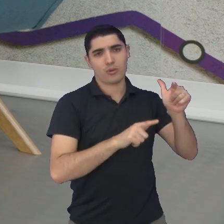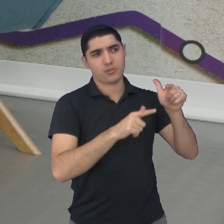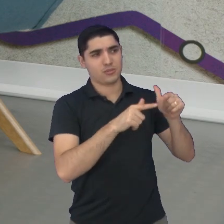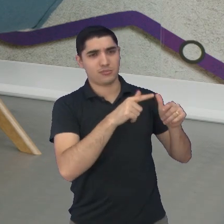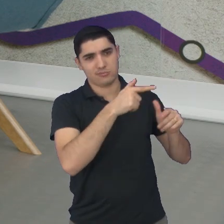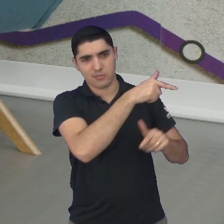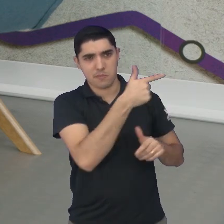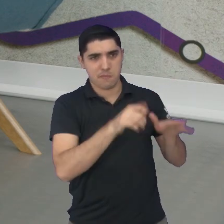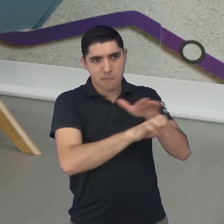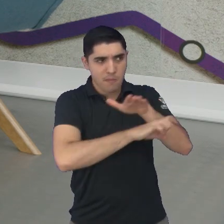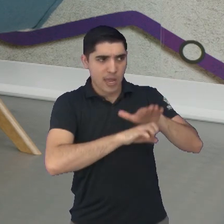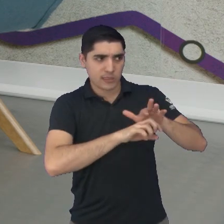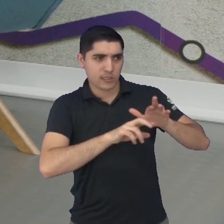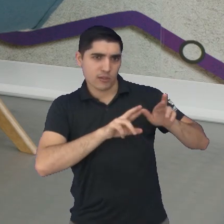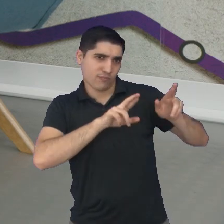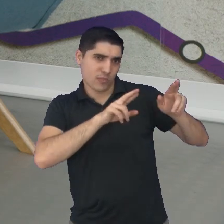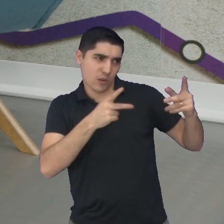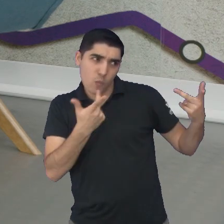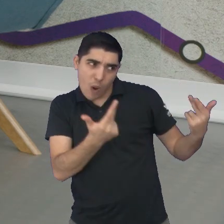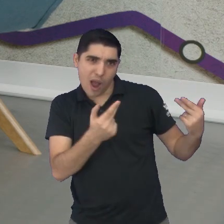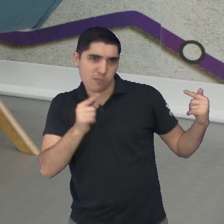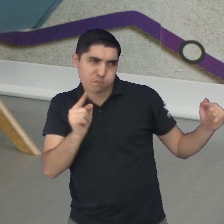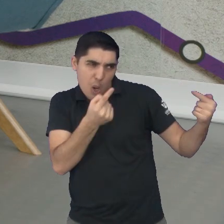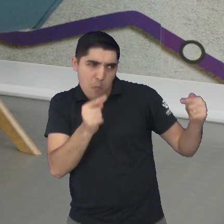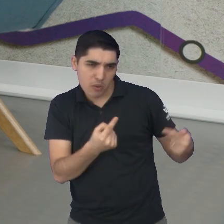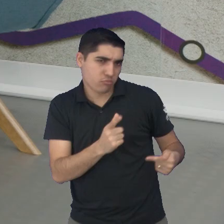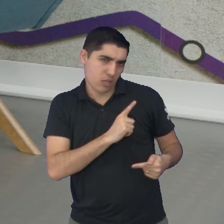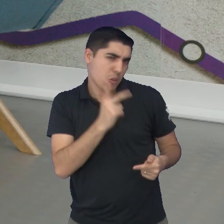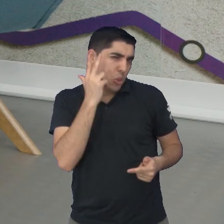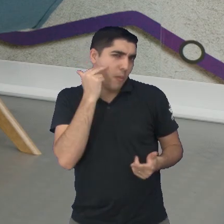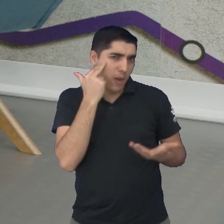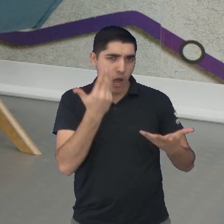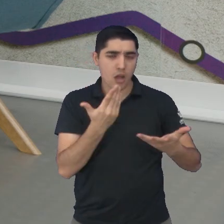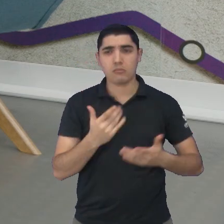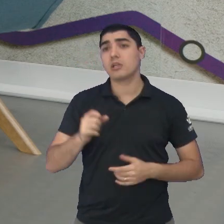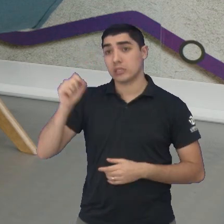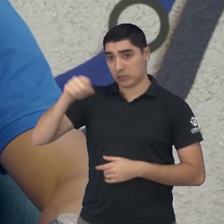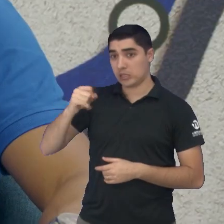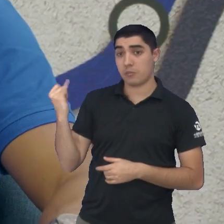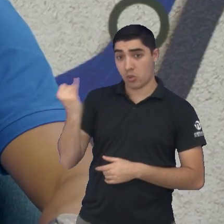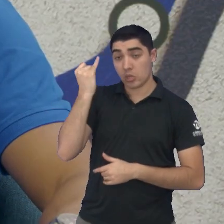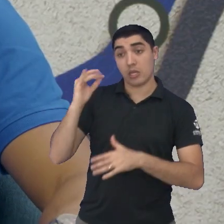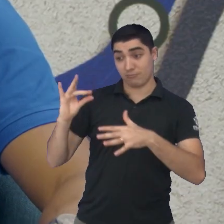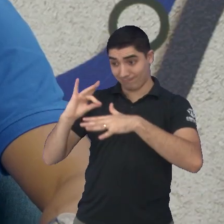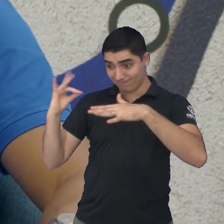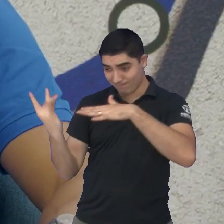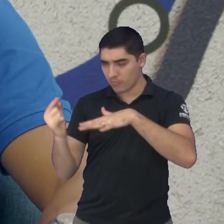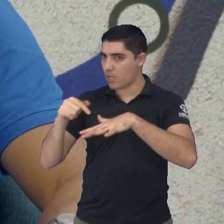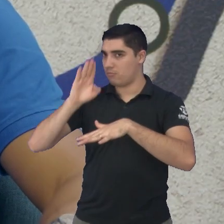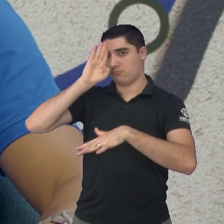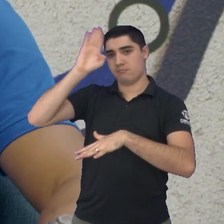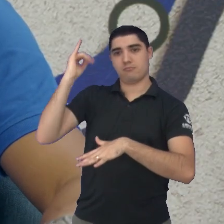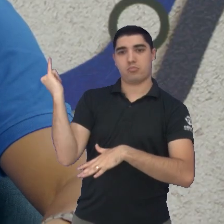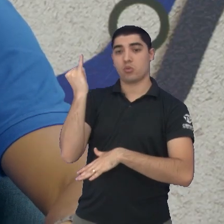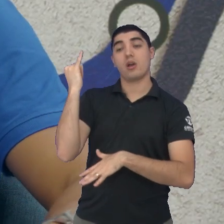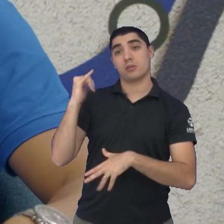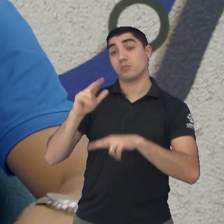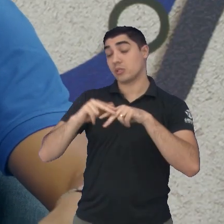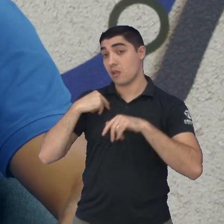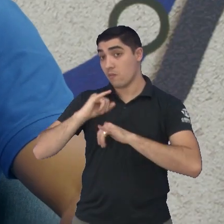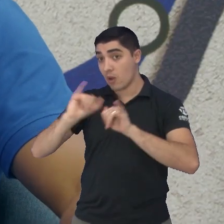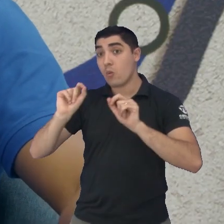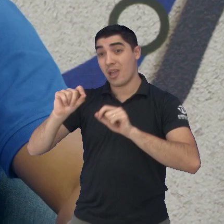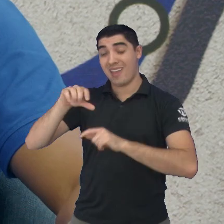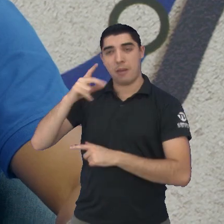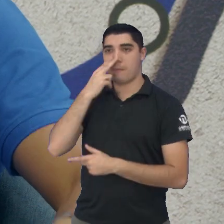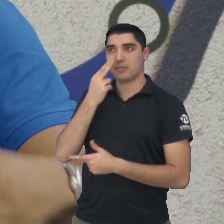nem tanto, né, dá para ver qual que é profissional, qual não é, sim, né? Sim, bastante. Dá pra gente saber. Mas as redes sociais hoje é fundamental. Ajuda bastante, Eu né? falo que é